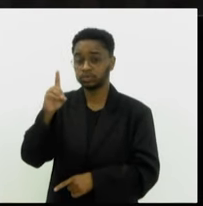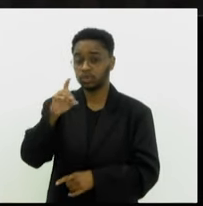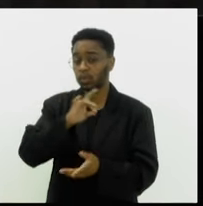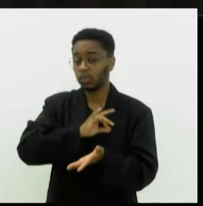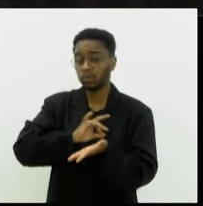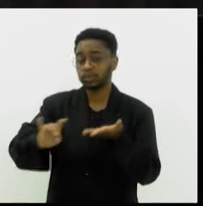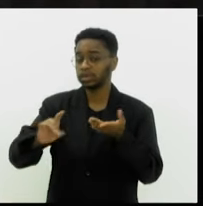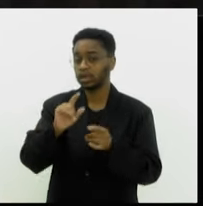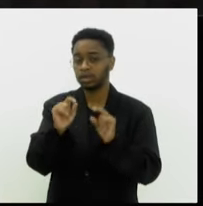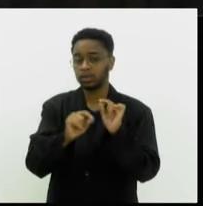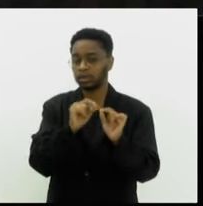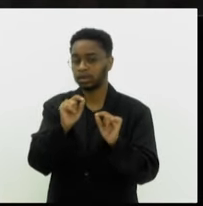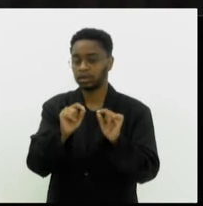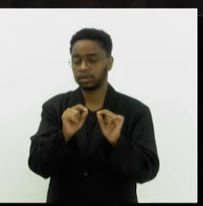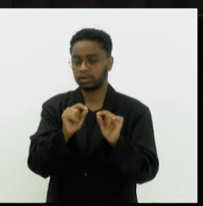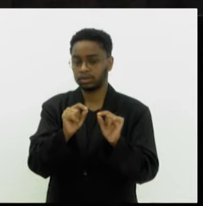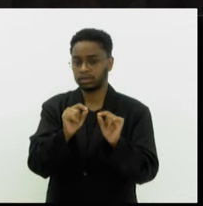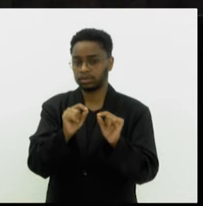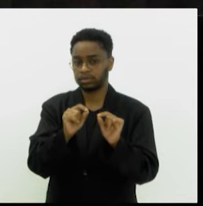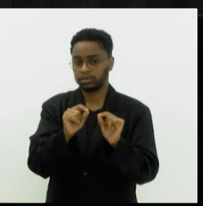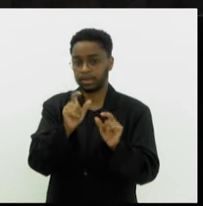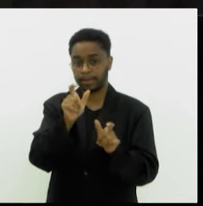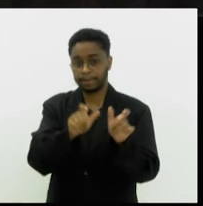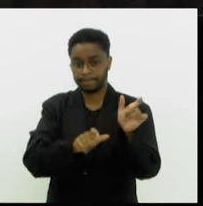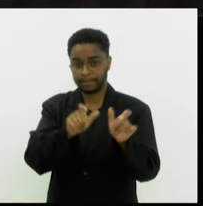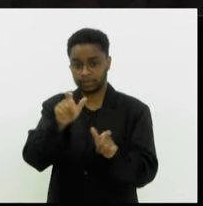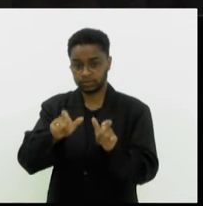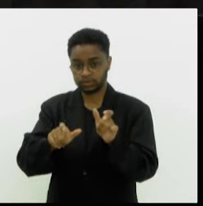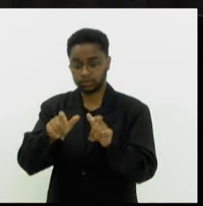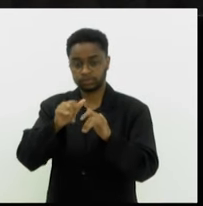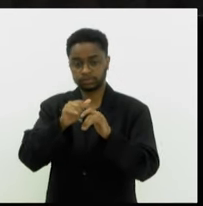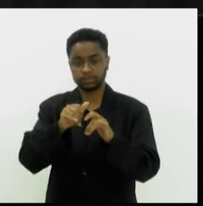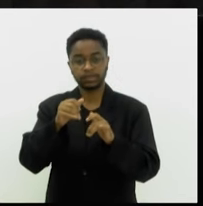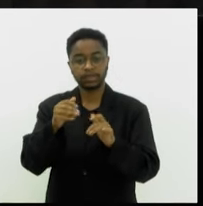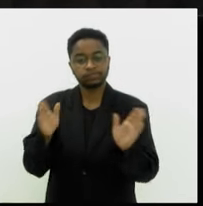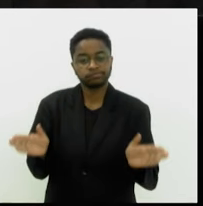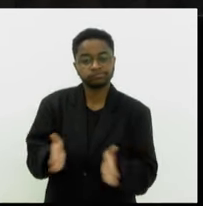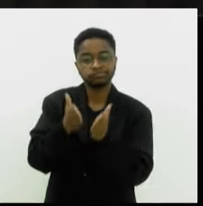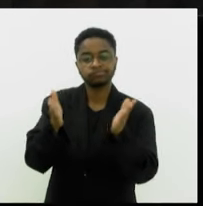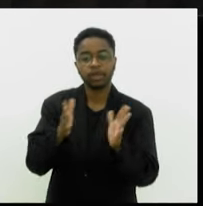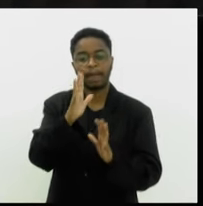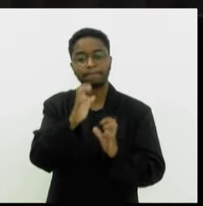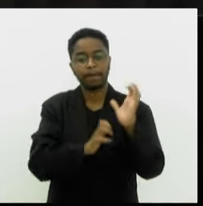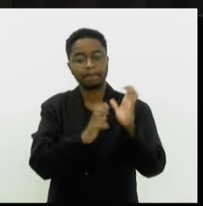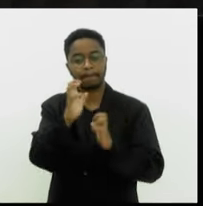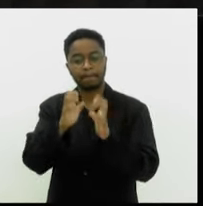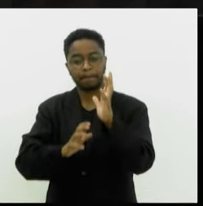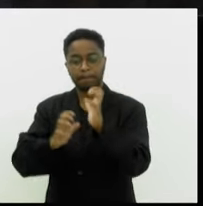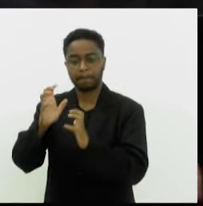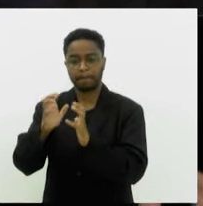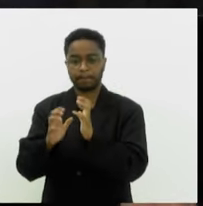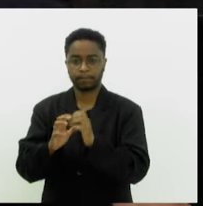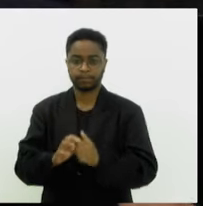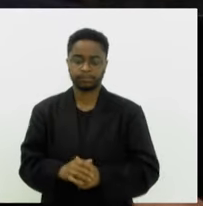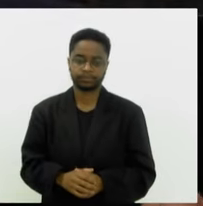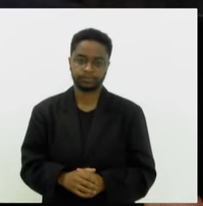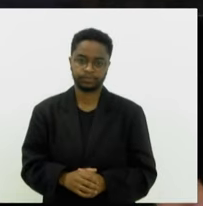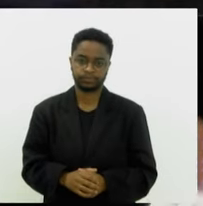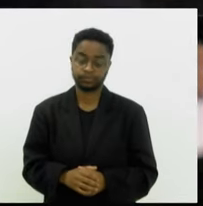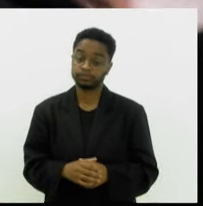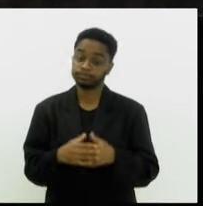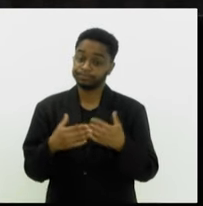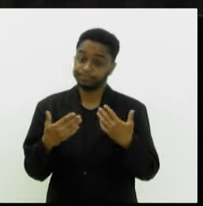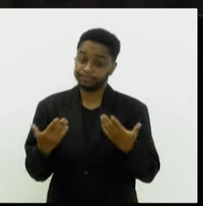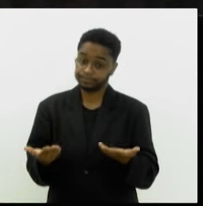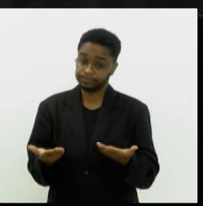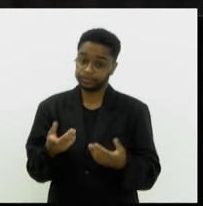Abominar o que semeia contendas entre os irmãos. Bom,